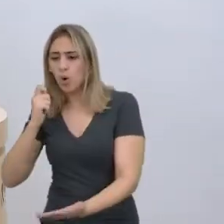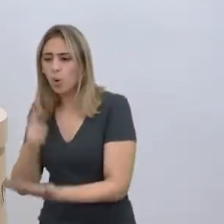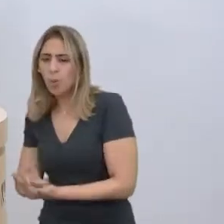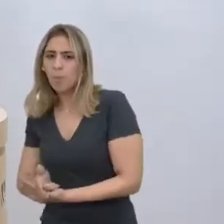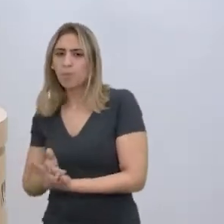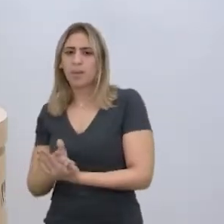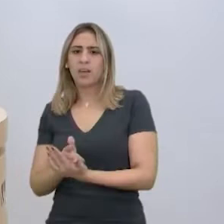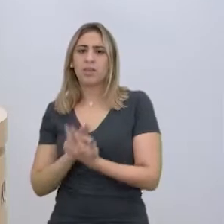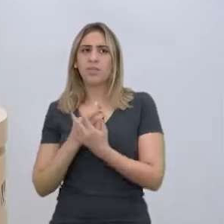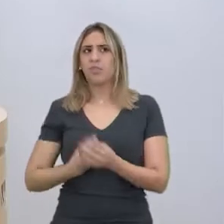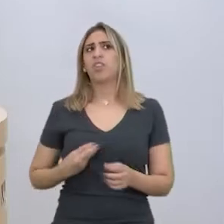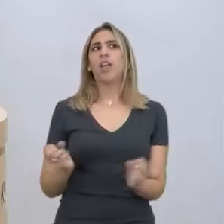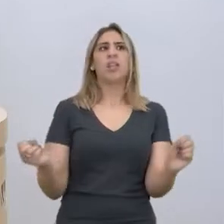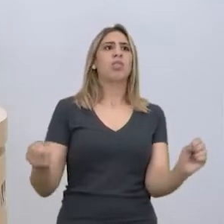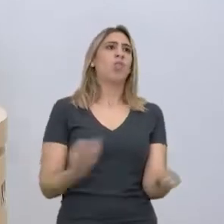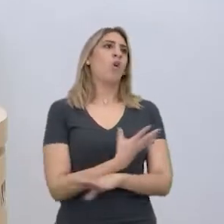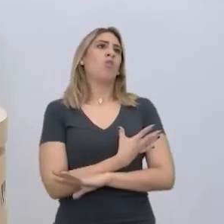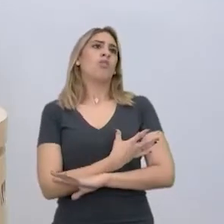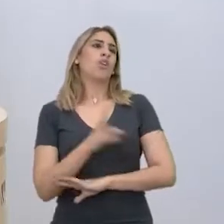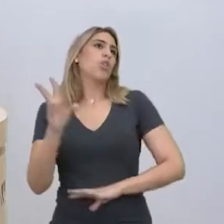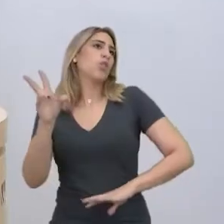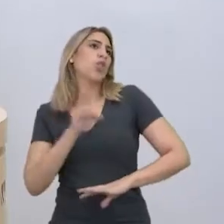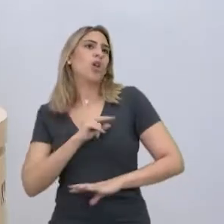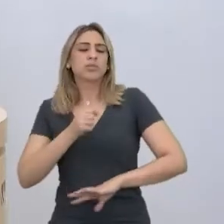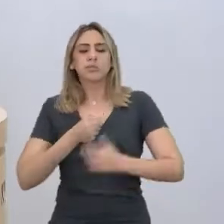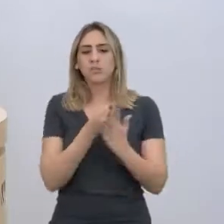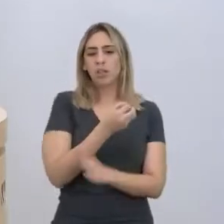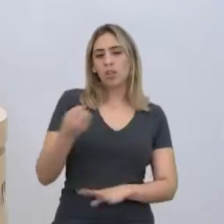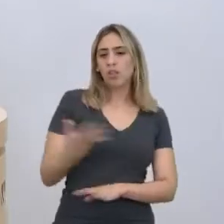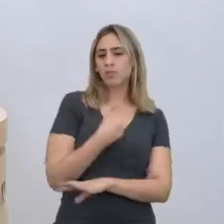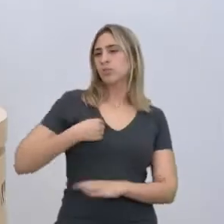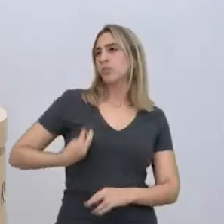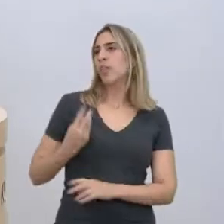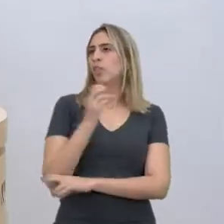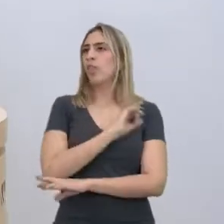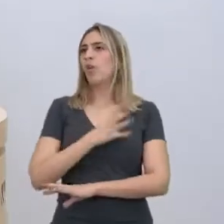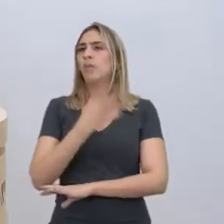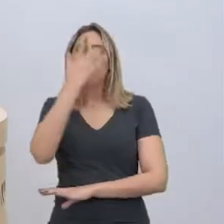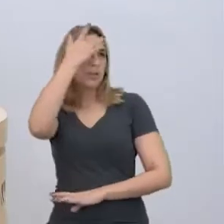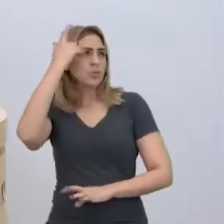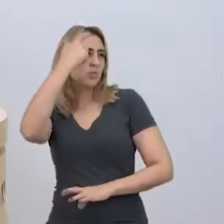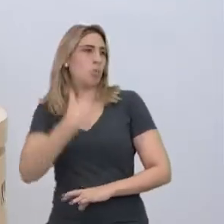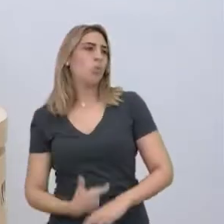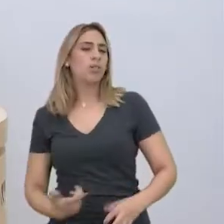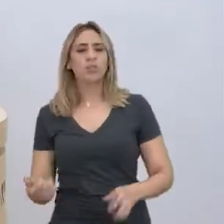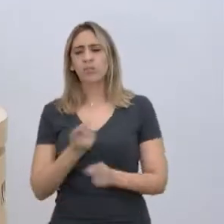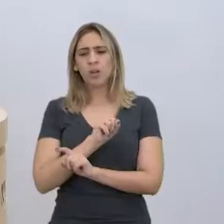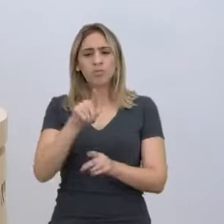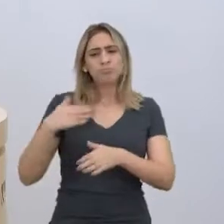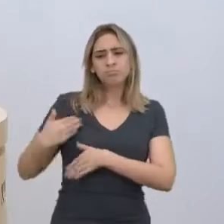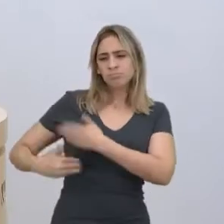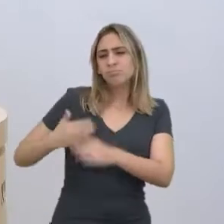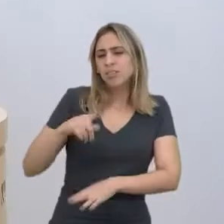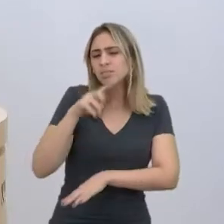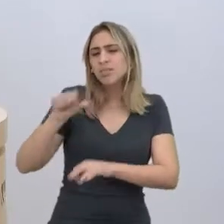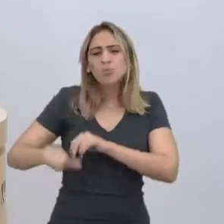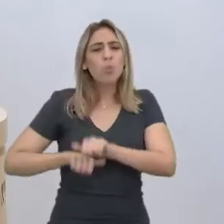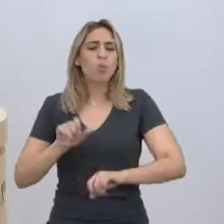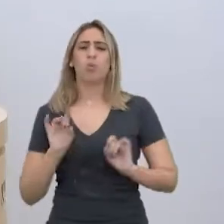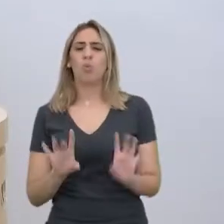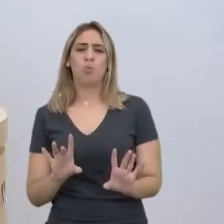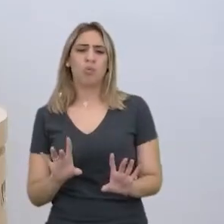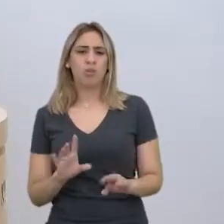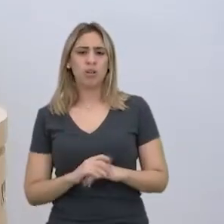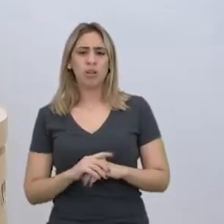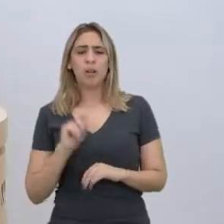vida nova, né? Nossa, air fryer nova, vida nova, eu sou uma nova pessoa. Não, às vezes esses processos só se modificaram.